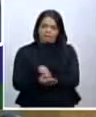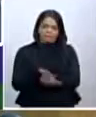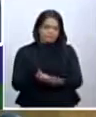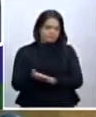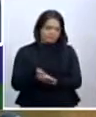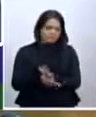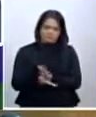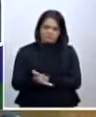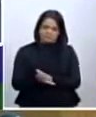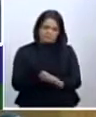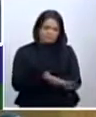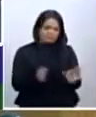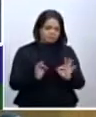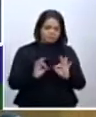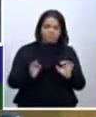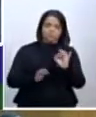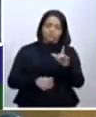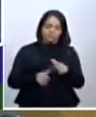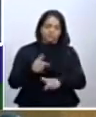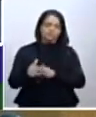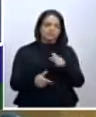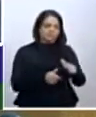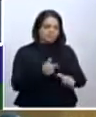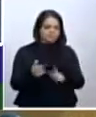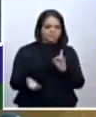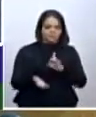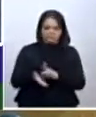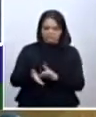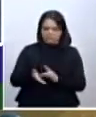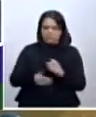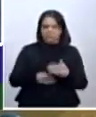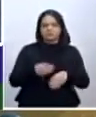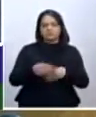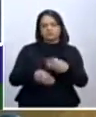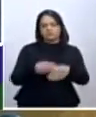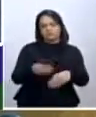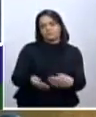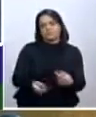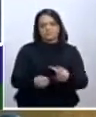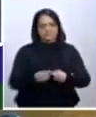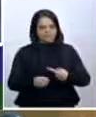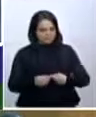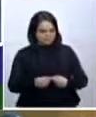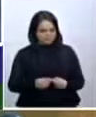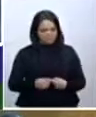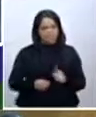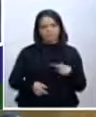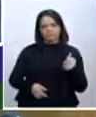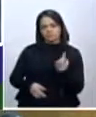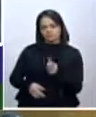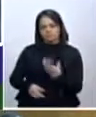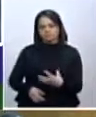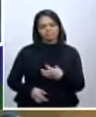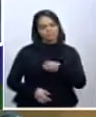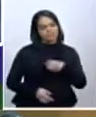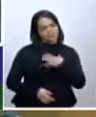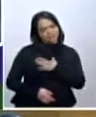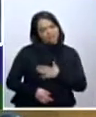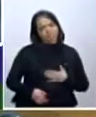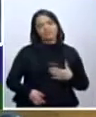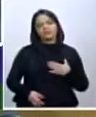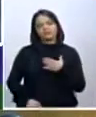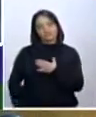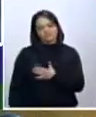ônus financeiro. A questão é de trabalho, é de desenvolver a cidade. Então, nós estamos muito